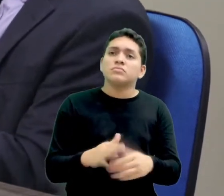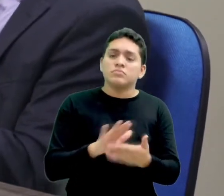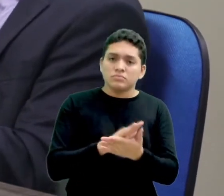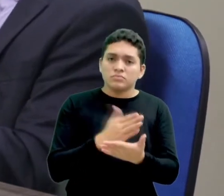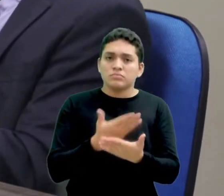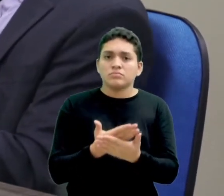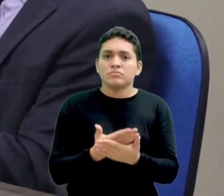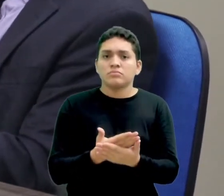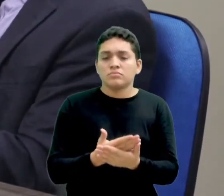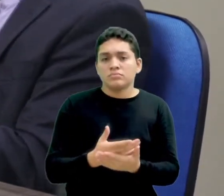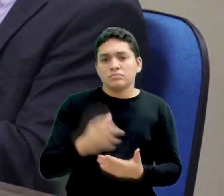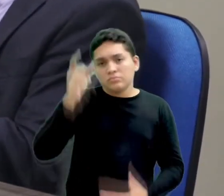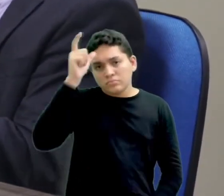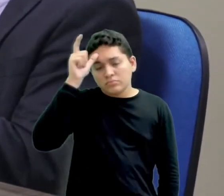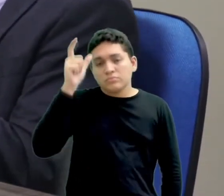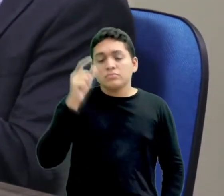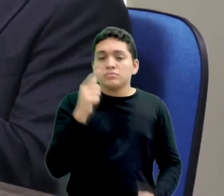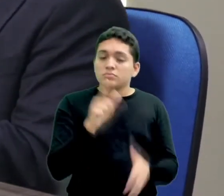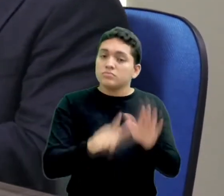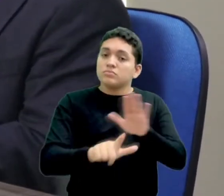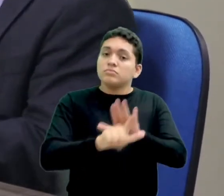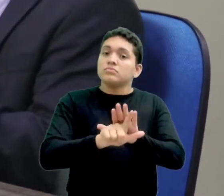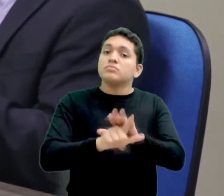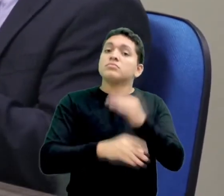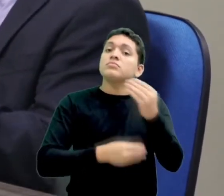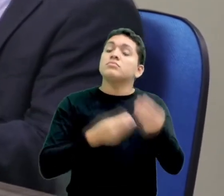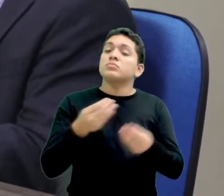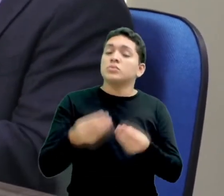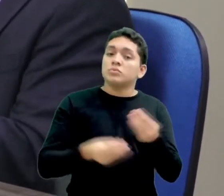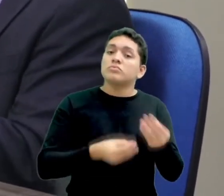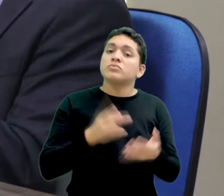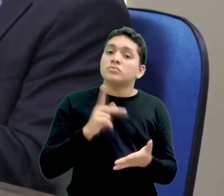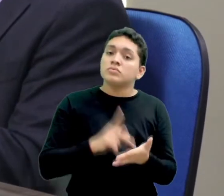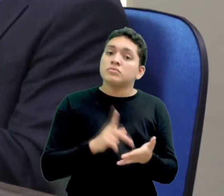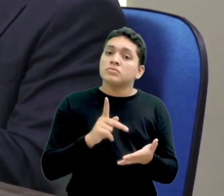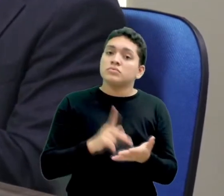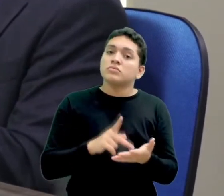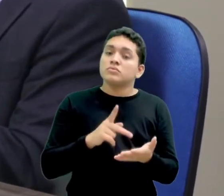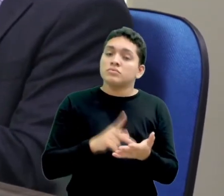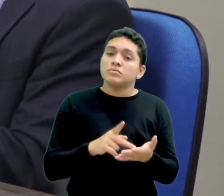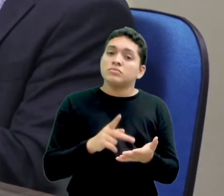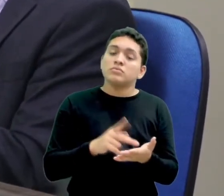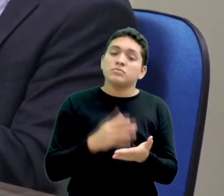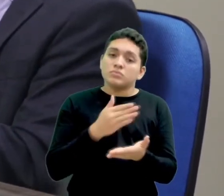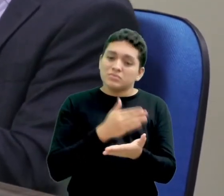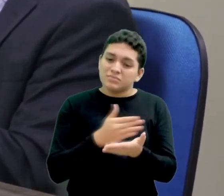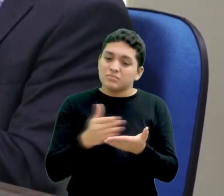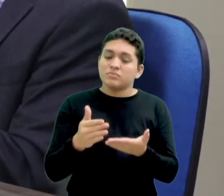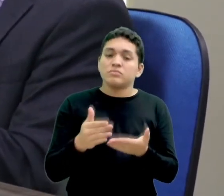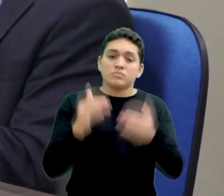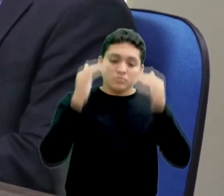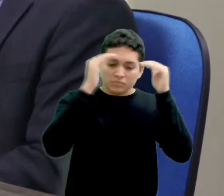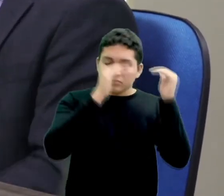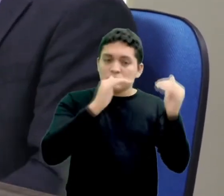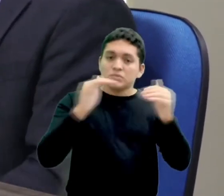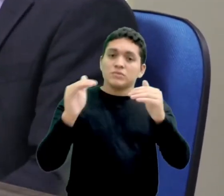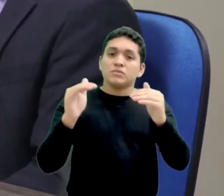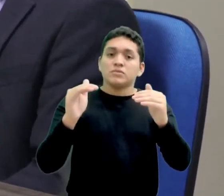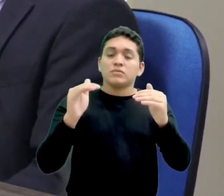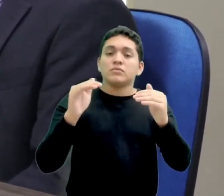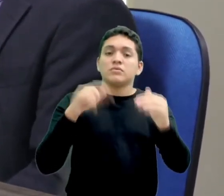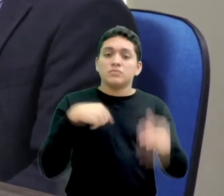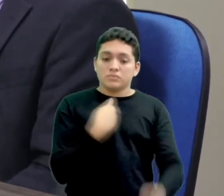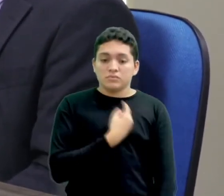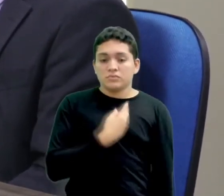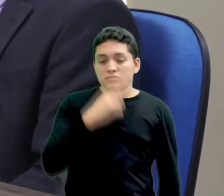interpretações errôneas, né, da lei, e está mostrando como é de fato, né, a essência de obedecer o servo do nosso Senhor.